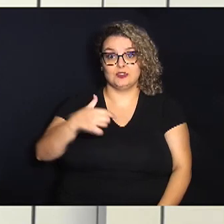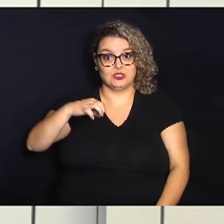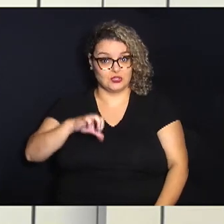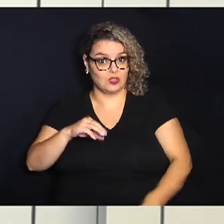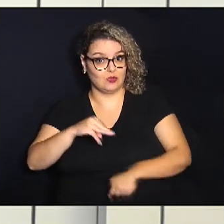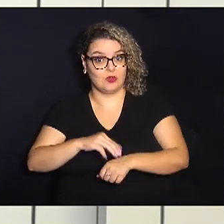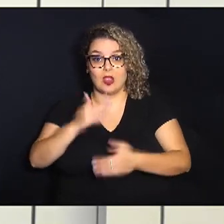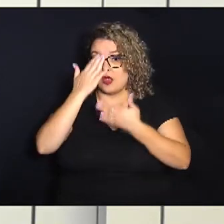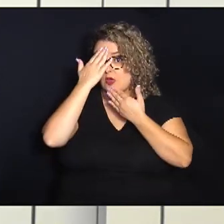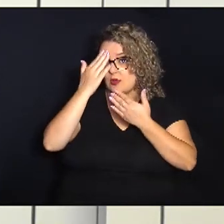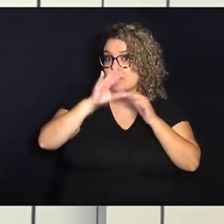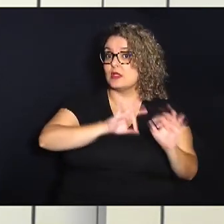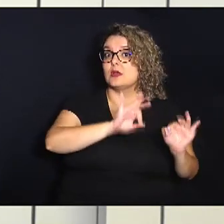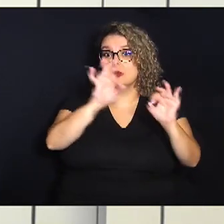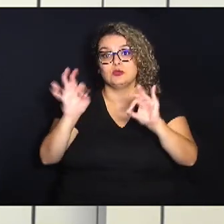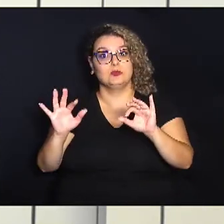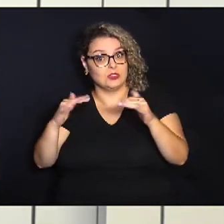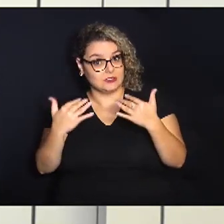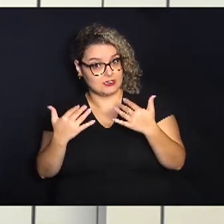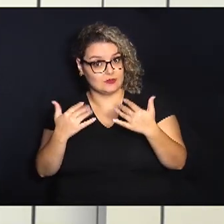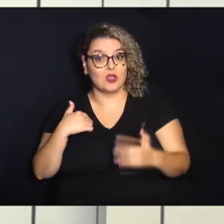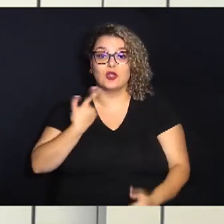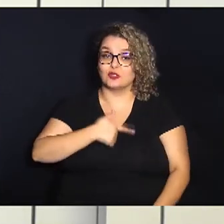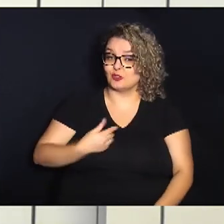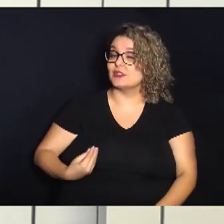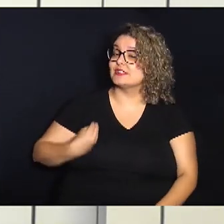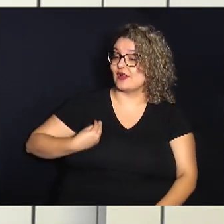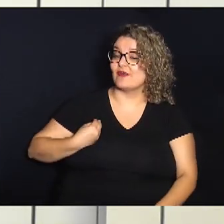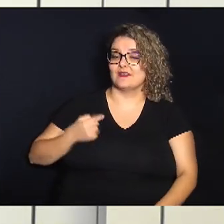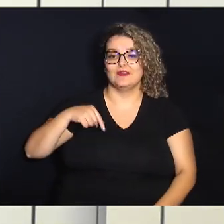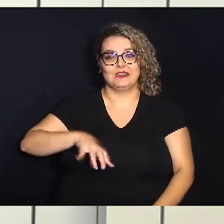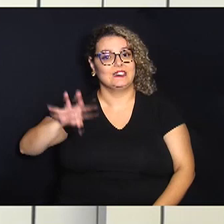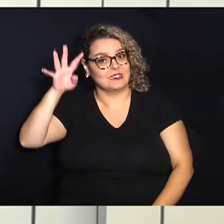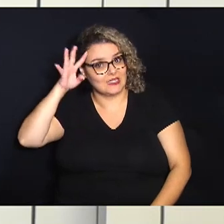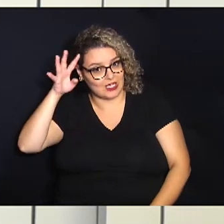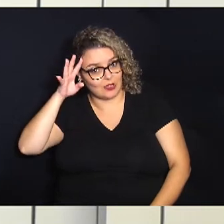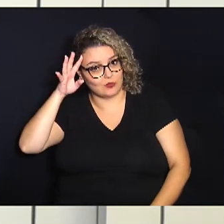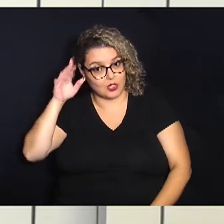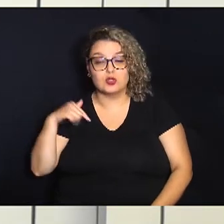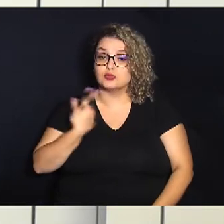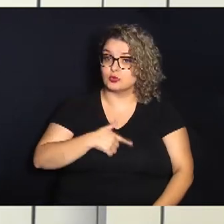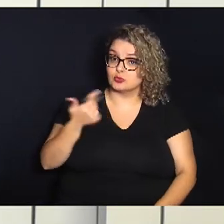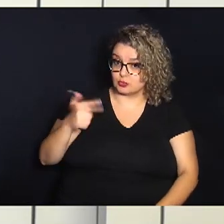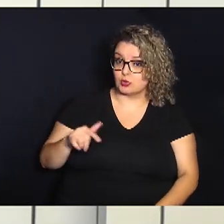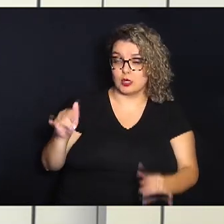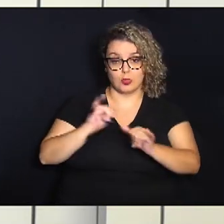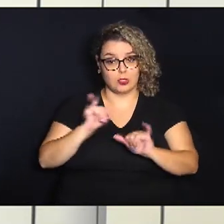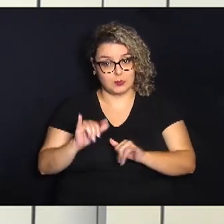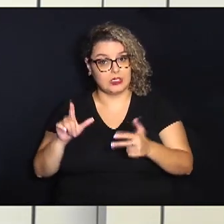12:29. Muito obrigado pela sua companhia, pela sua audiência. Estamos ao vivo nesta quarta-feira. A gente segue aqui com as notícias